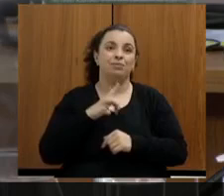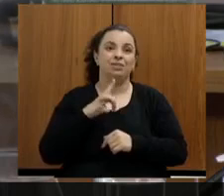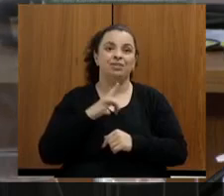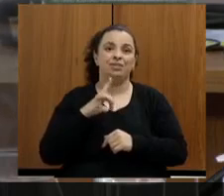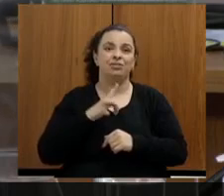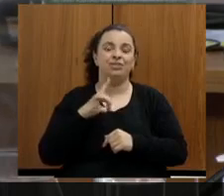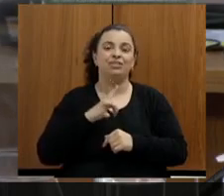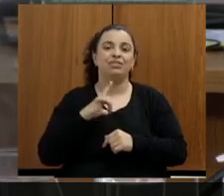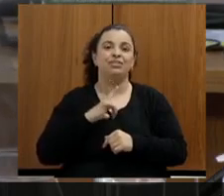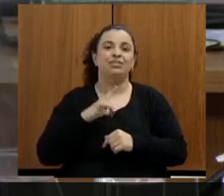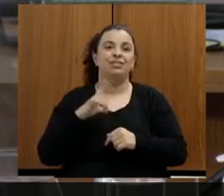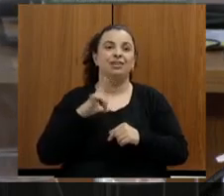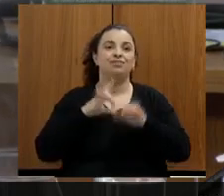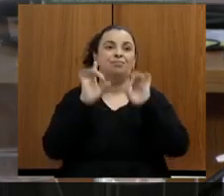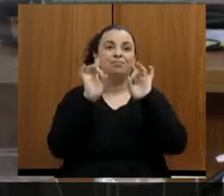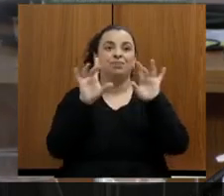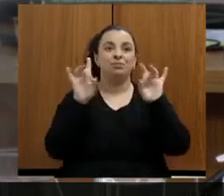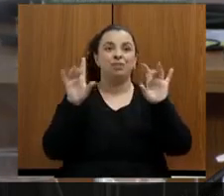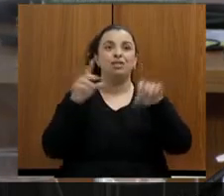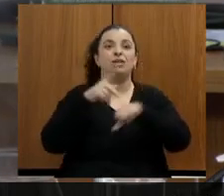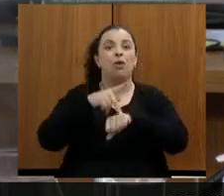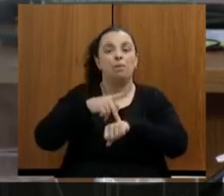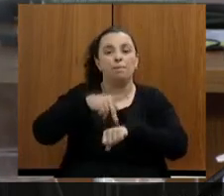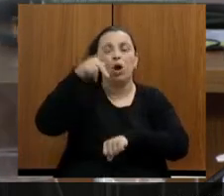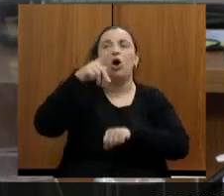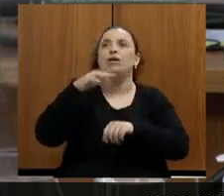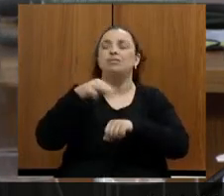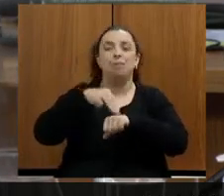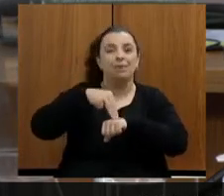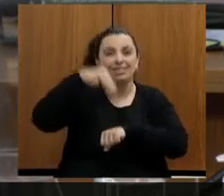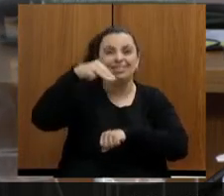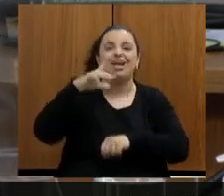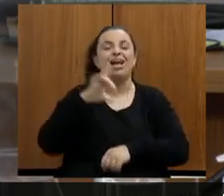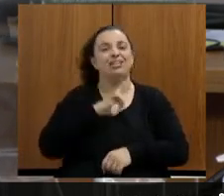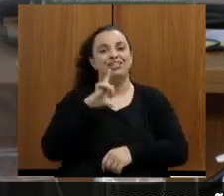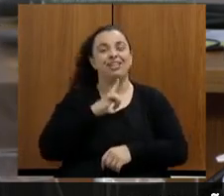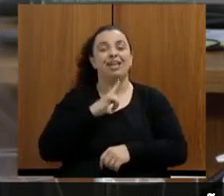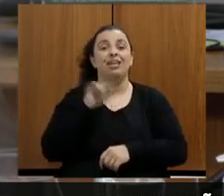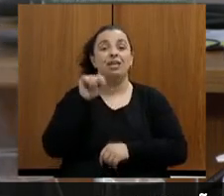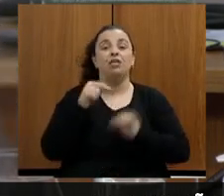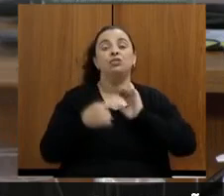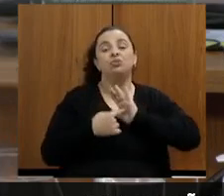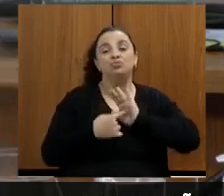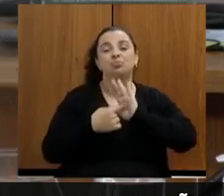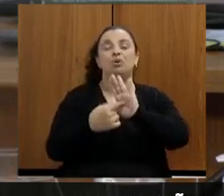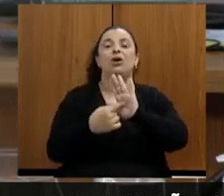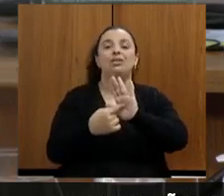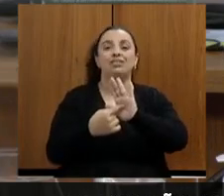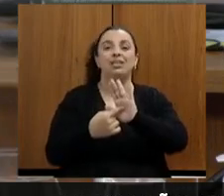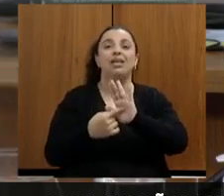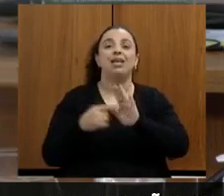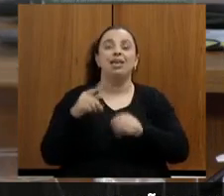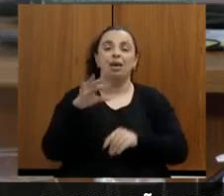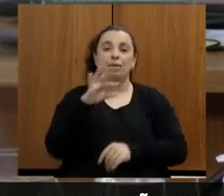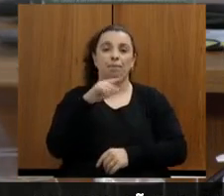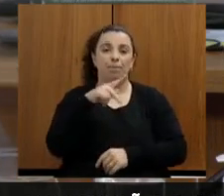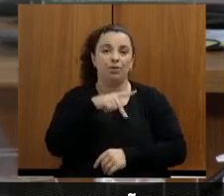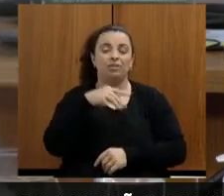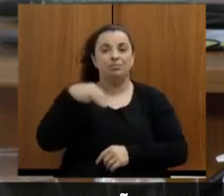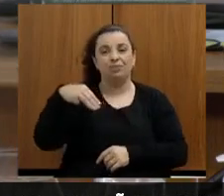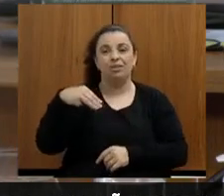mestrado Então realmente mostra como a valorosa polícia